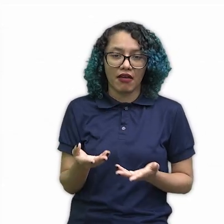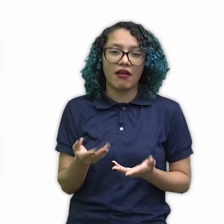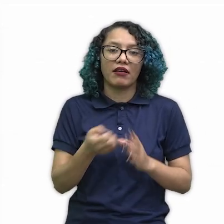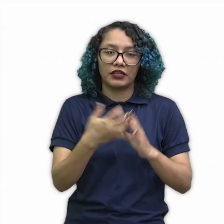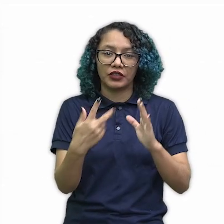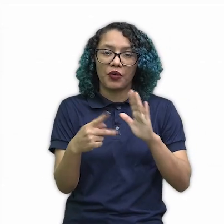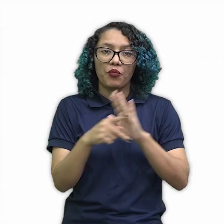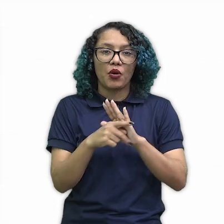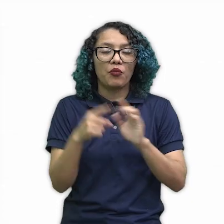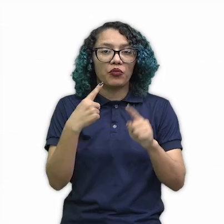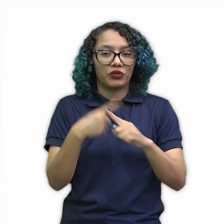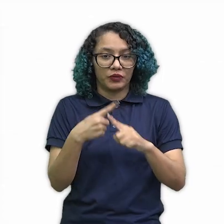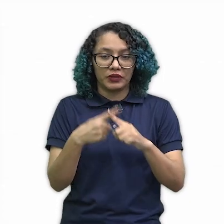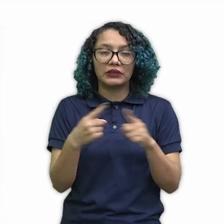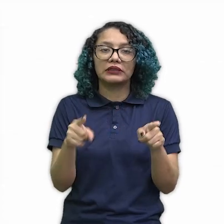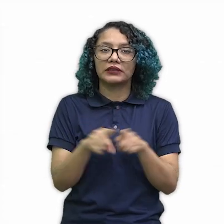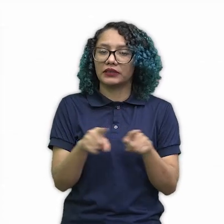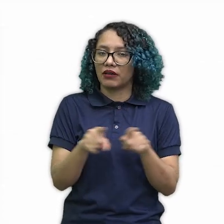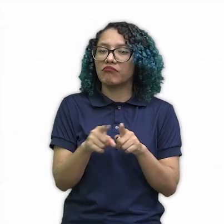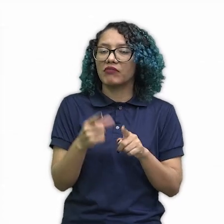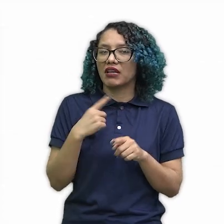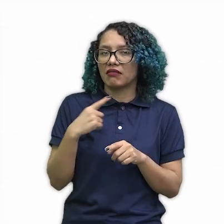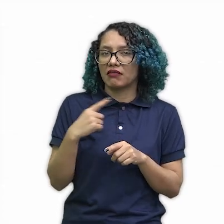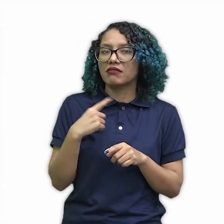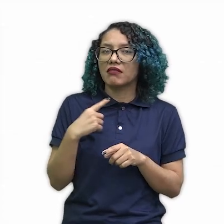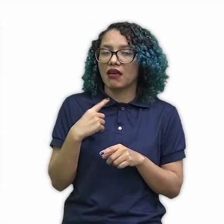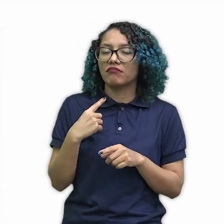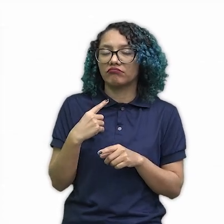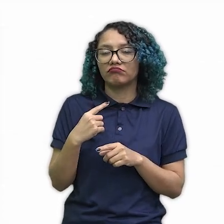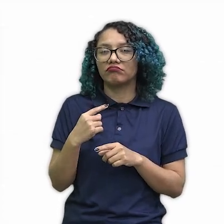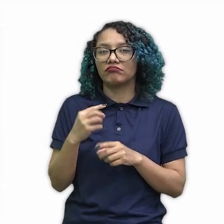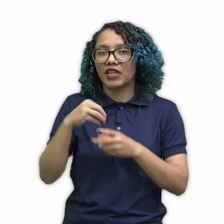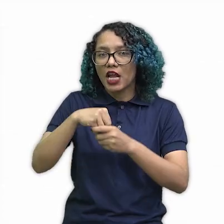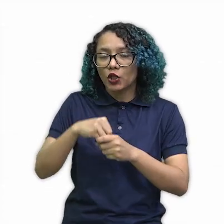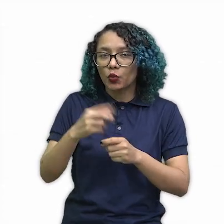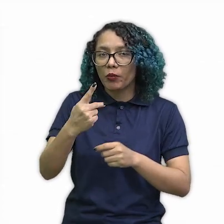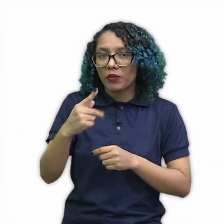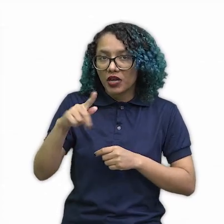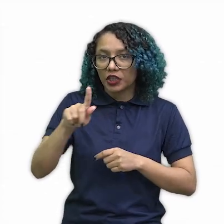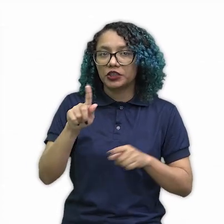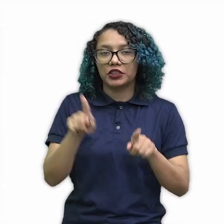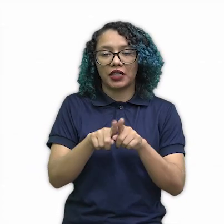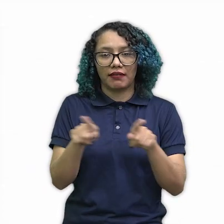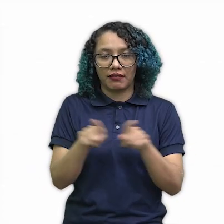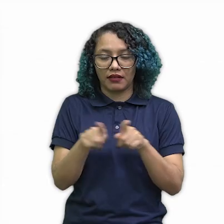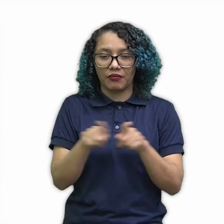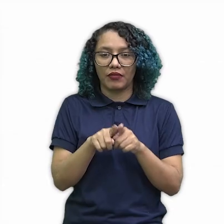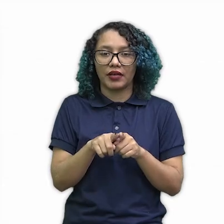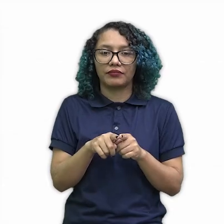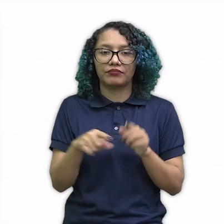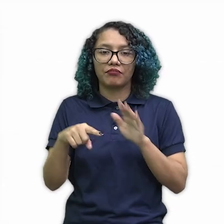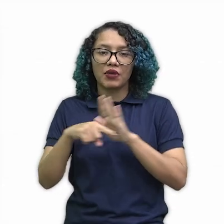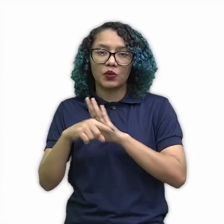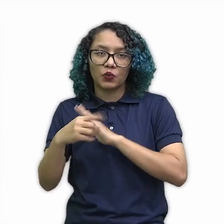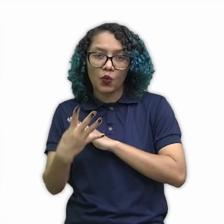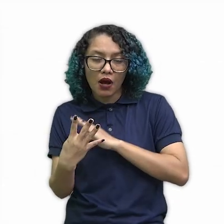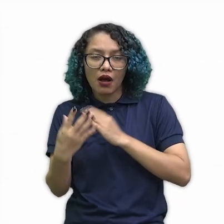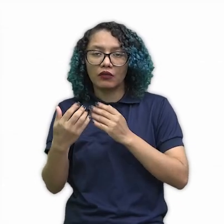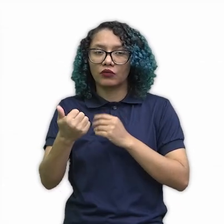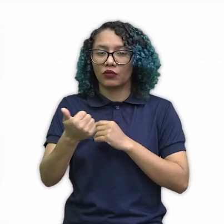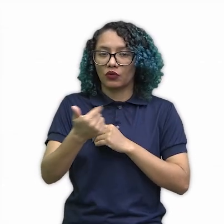da multiplicação que também está presente aqui na progressão geométrica. Então, nós temos a sequência aí, menos 4,